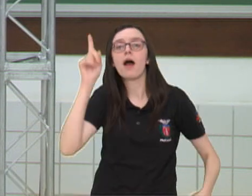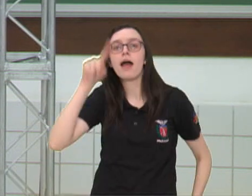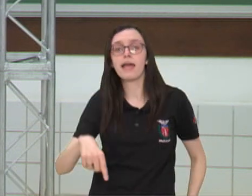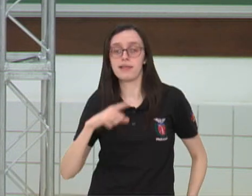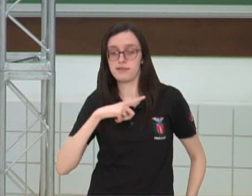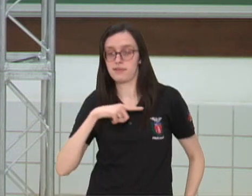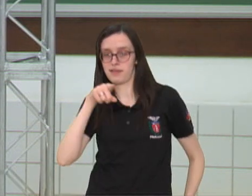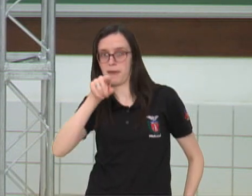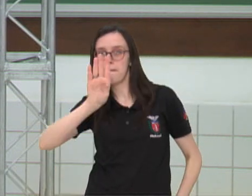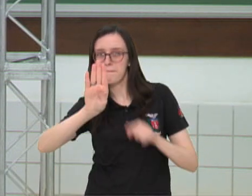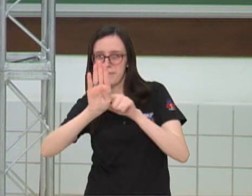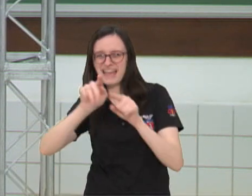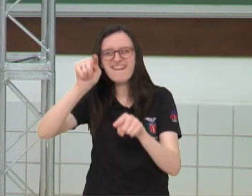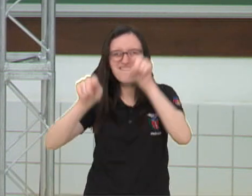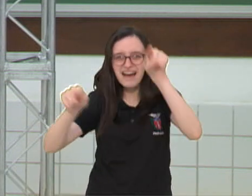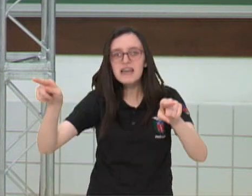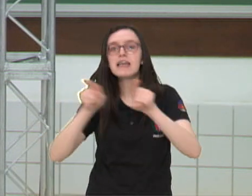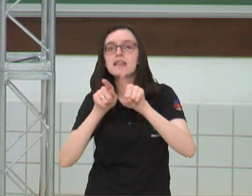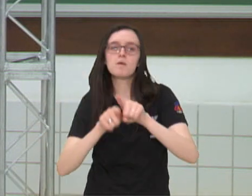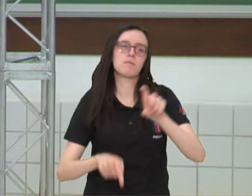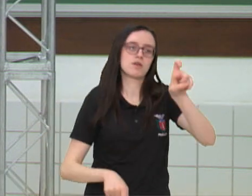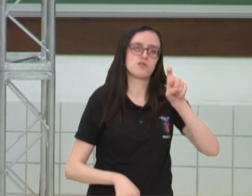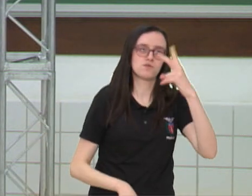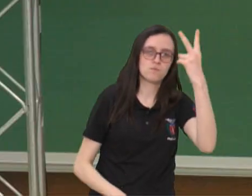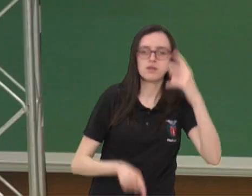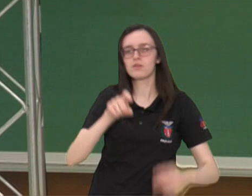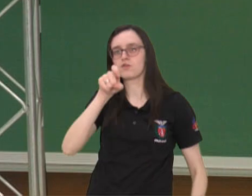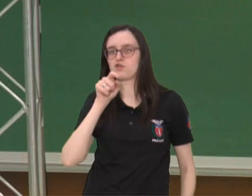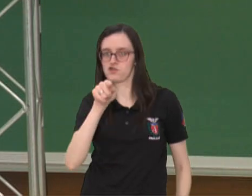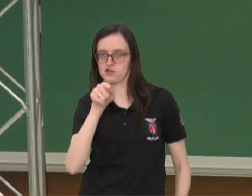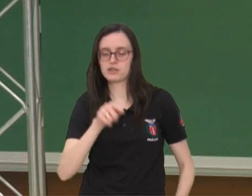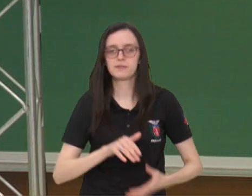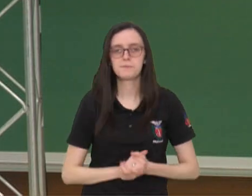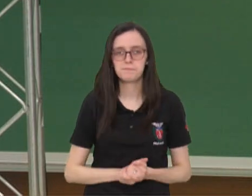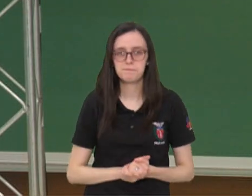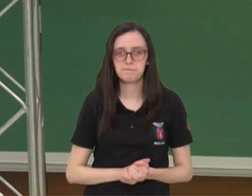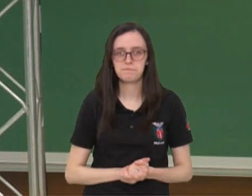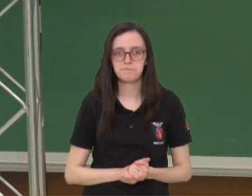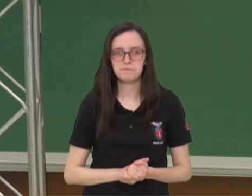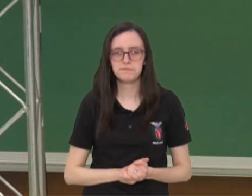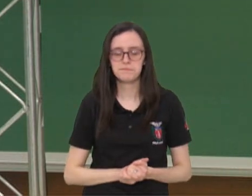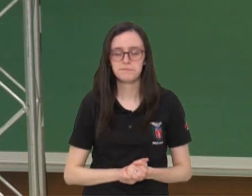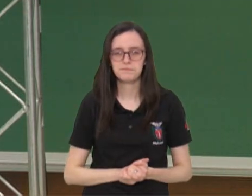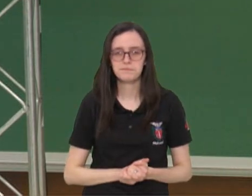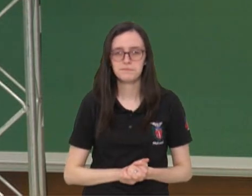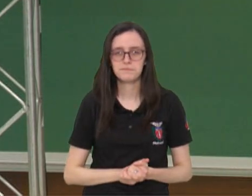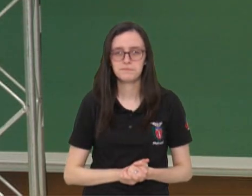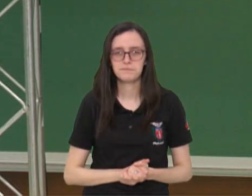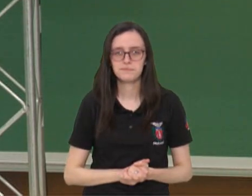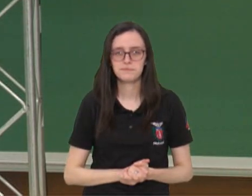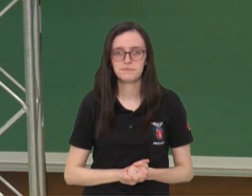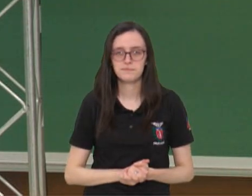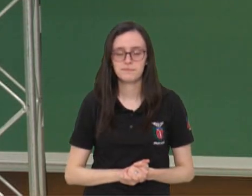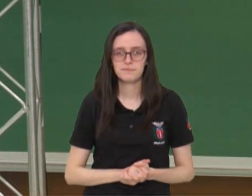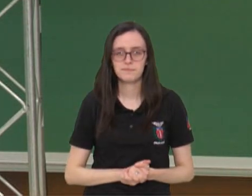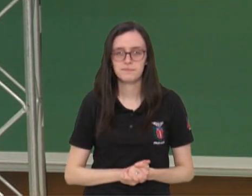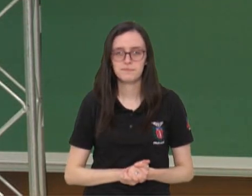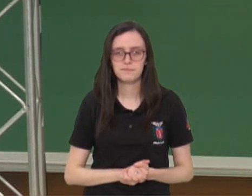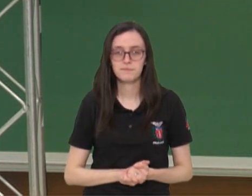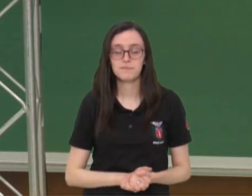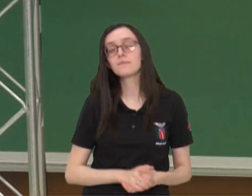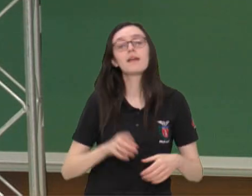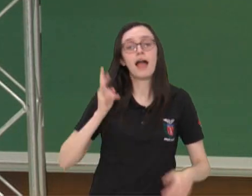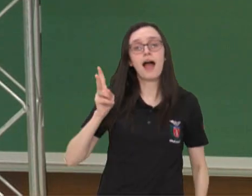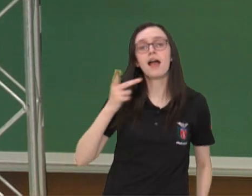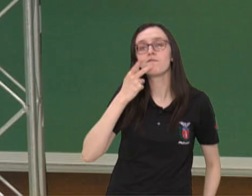suas raízes, né? E tem o produto dessa diferença da variável com as suas raízes. Ainda